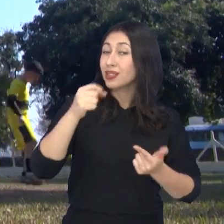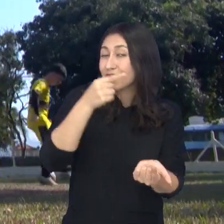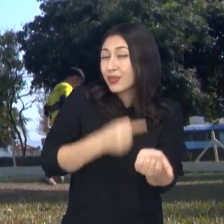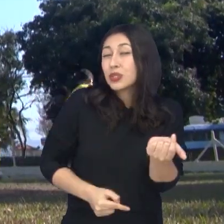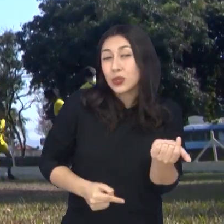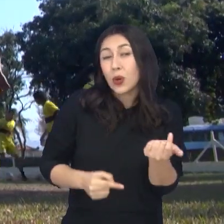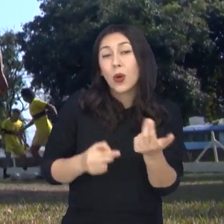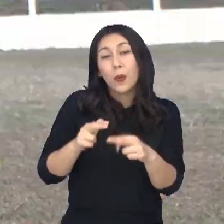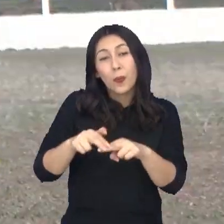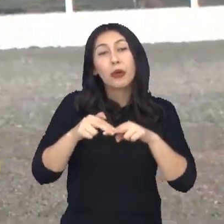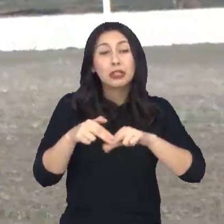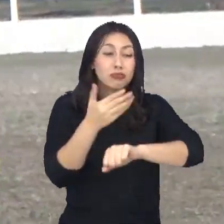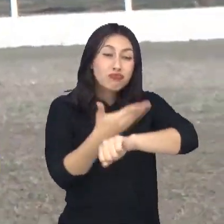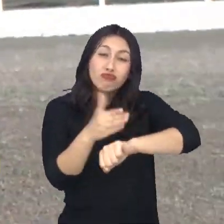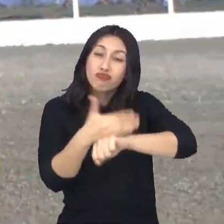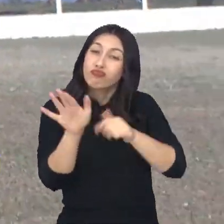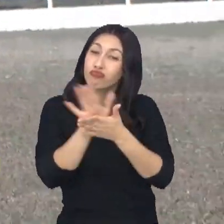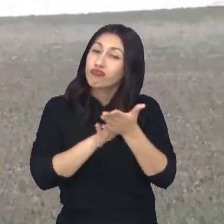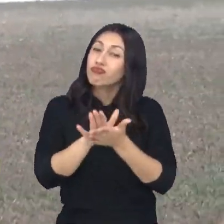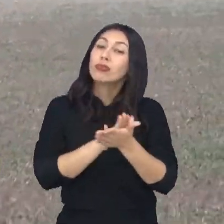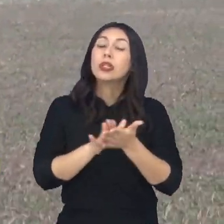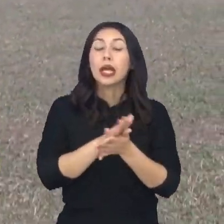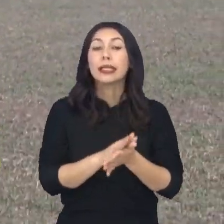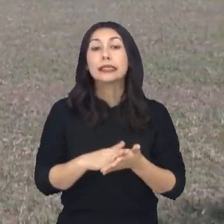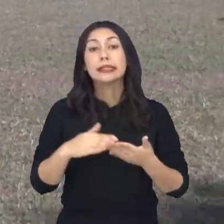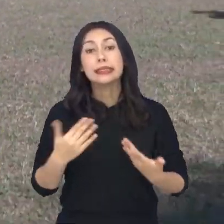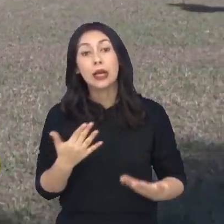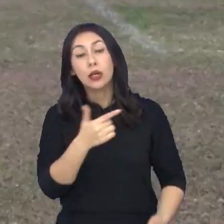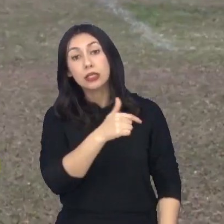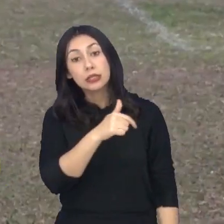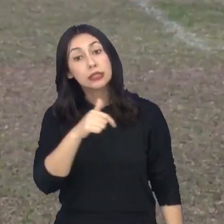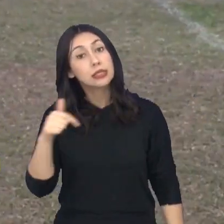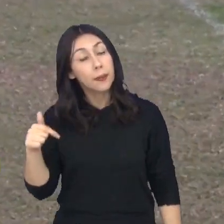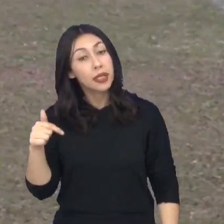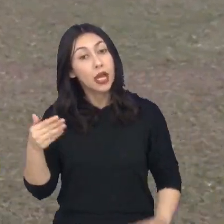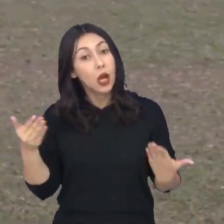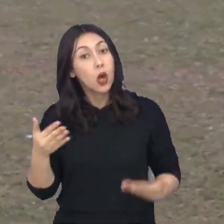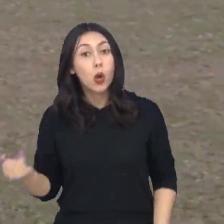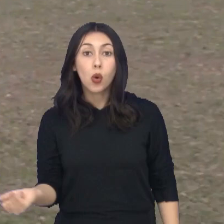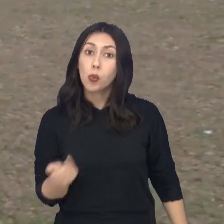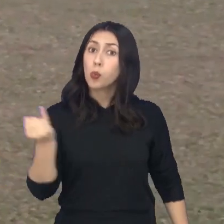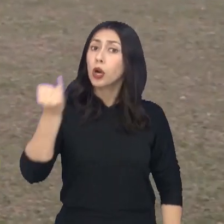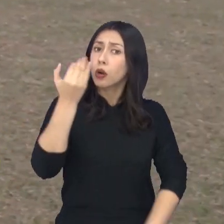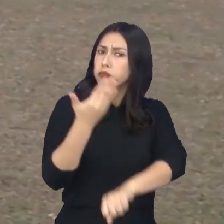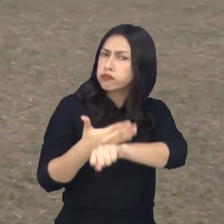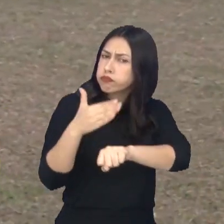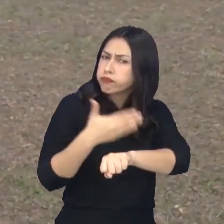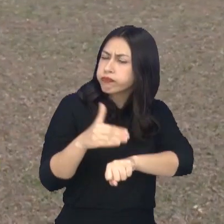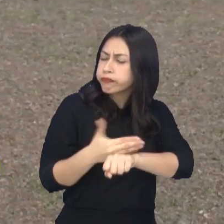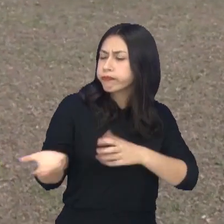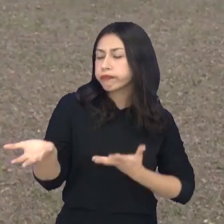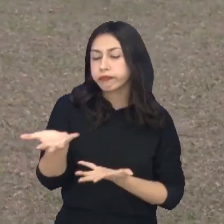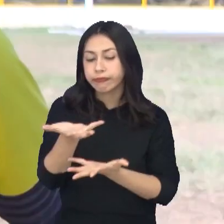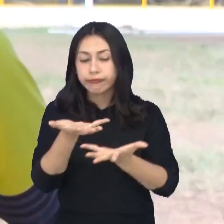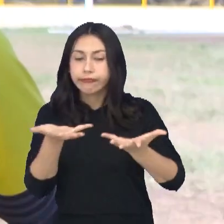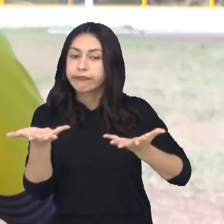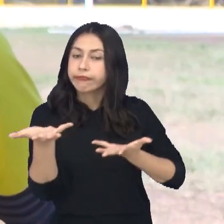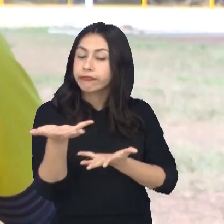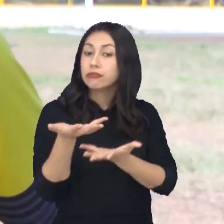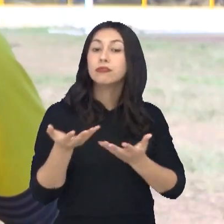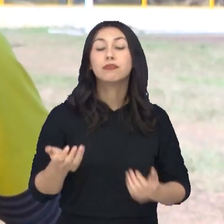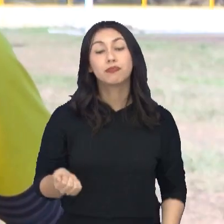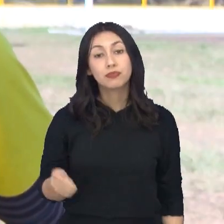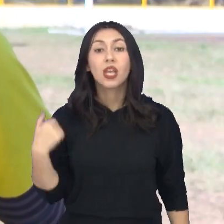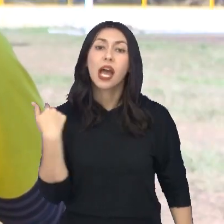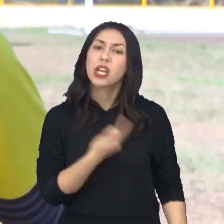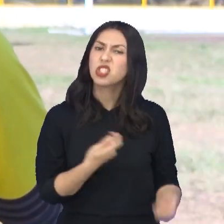presentes no treino de quinta. Por isso, a semana livre de treinamentos foi importante para o jogador ganhar entrosamento com a equipe. Fazer o